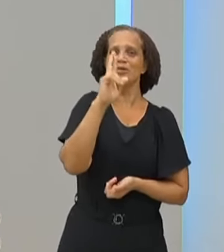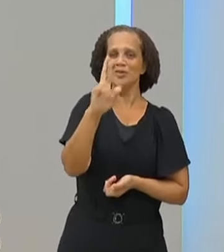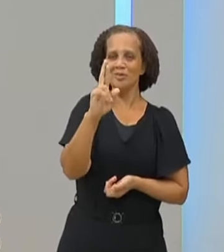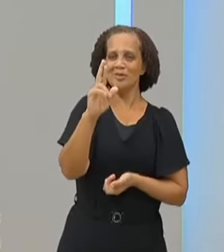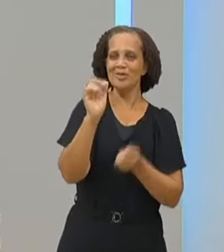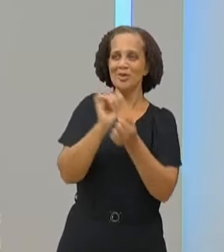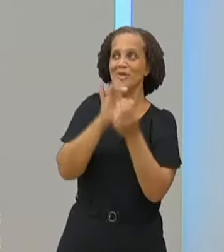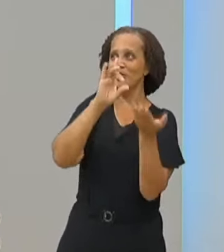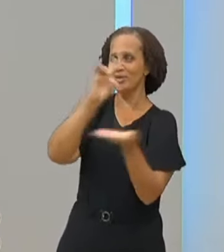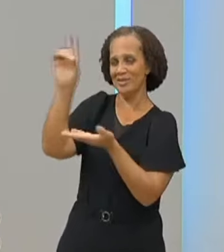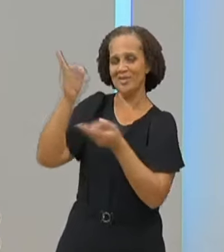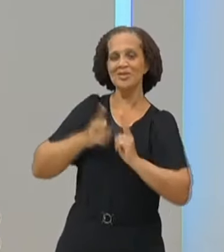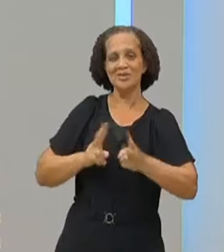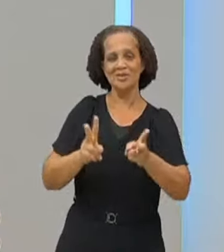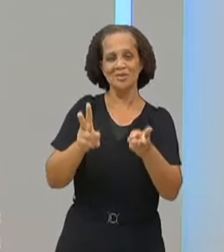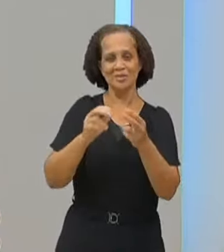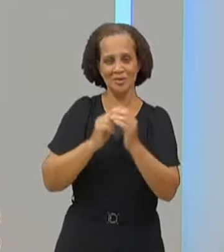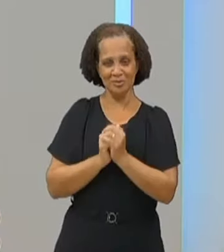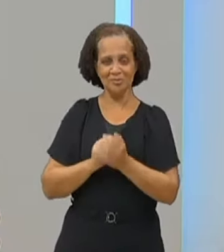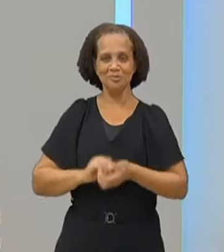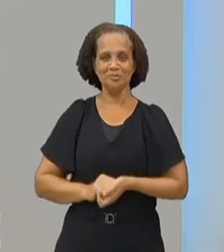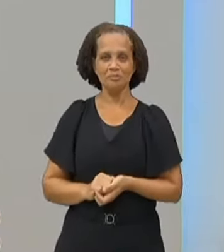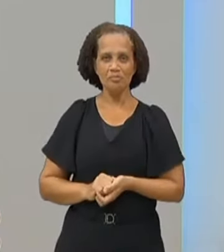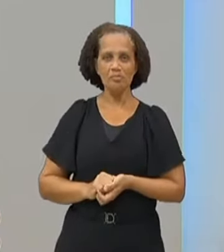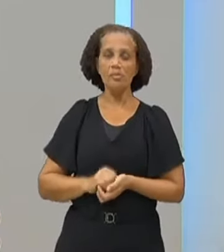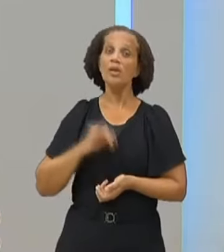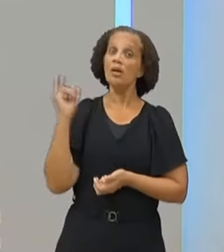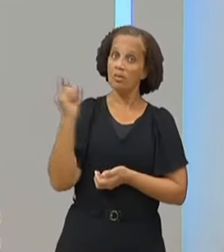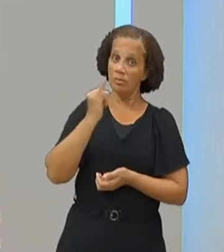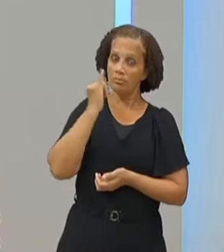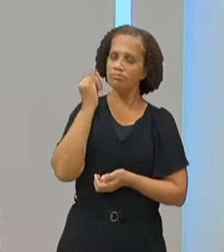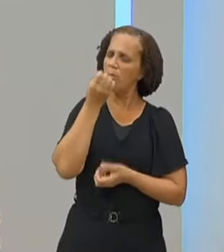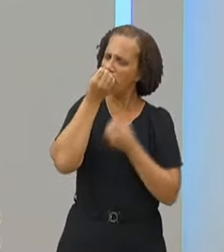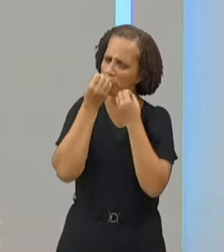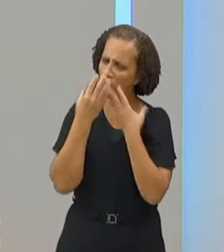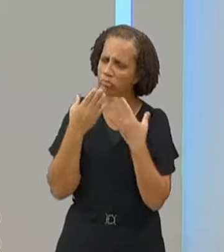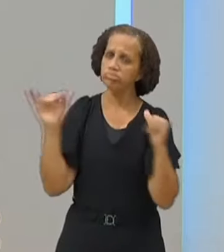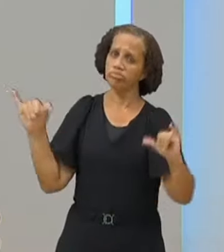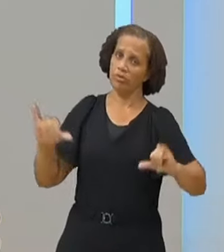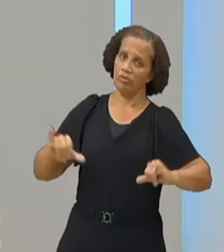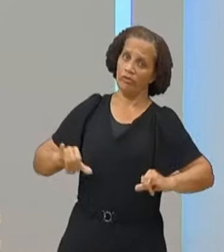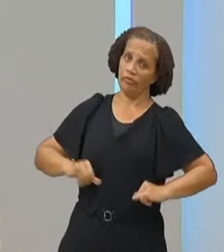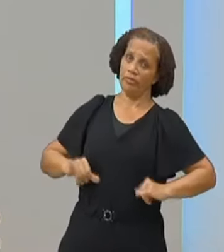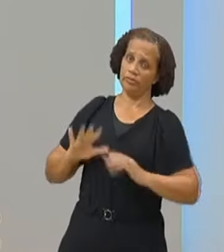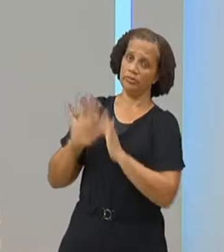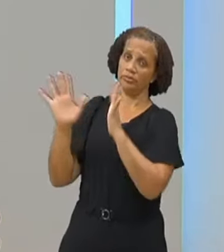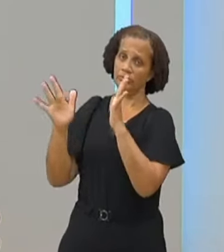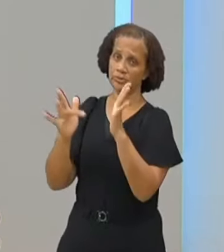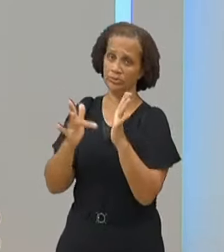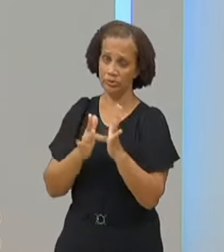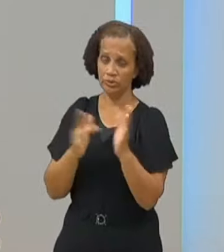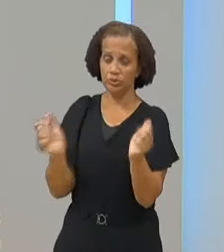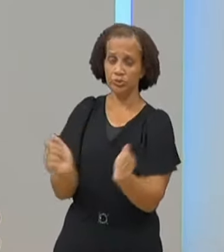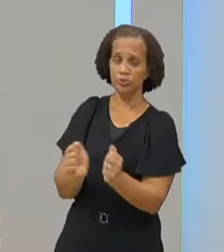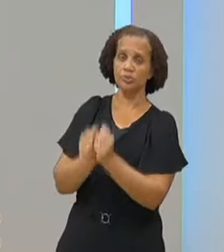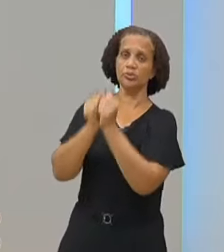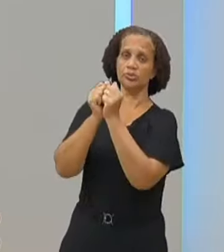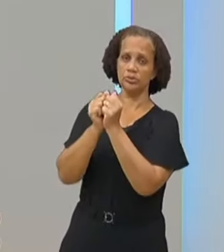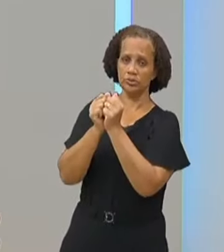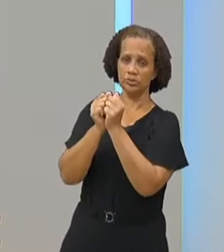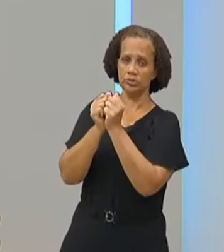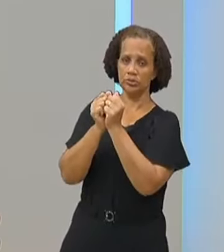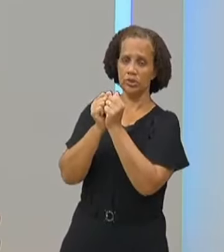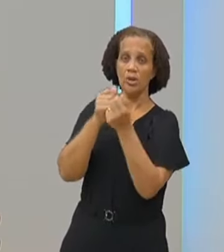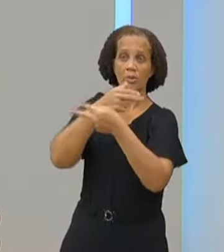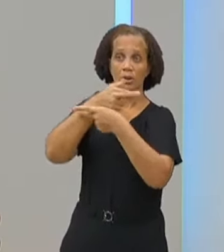Senhor para todos sempre. Vale a pena sofrer por Jesus. Vale a pena sofrer